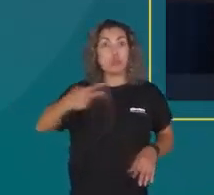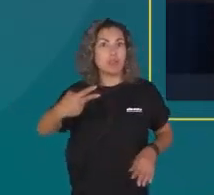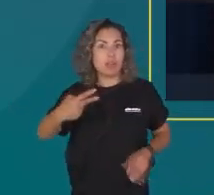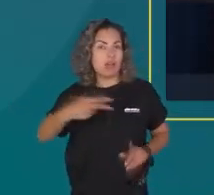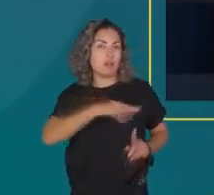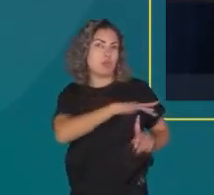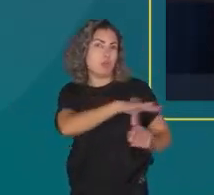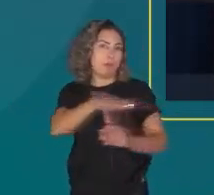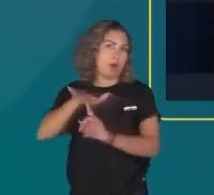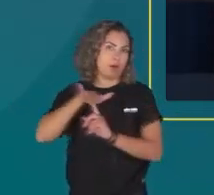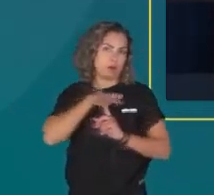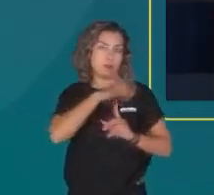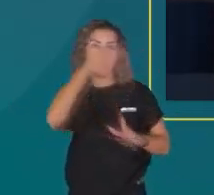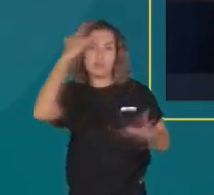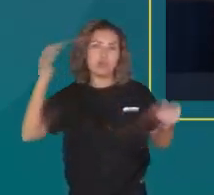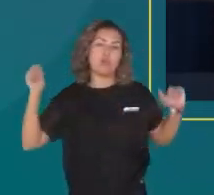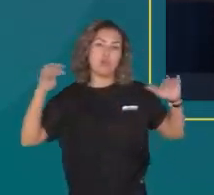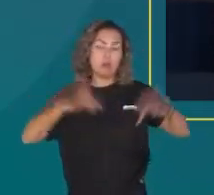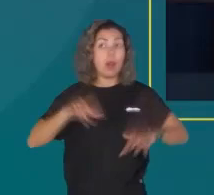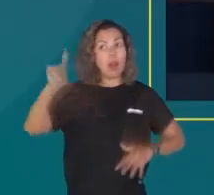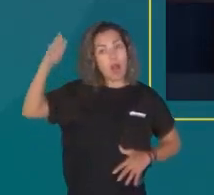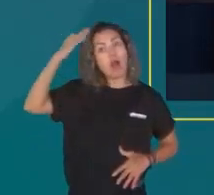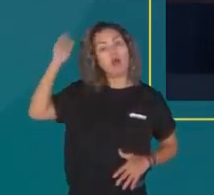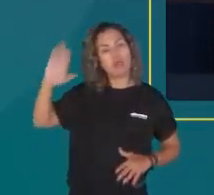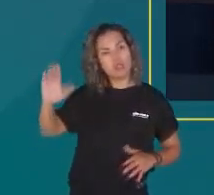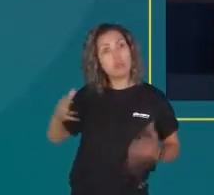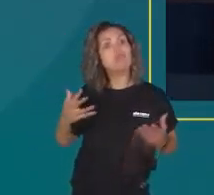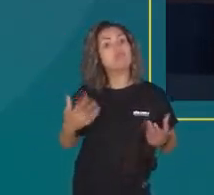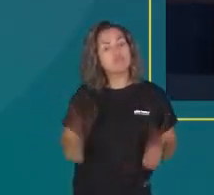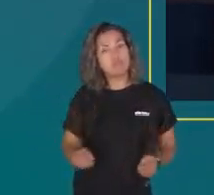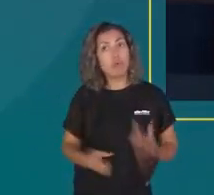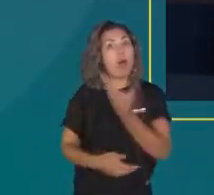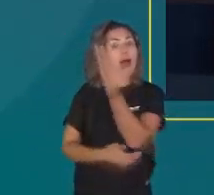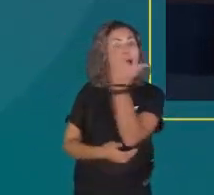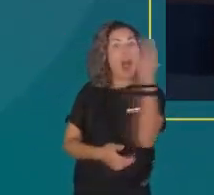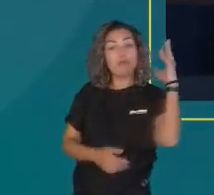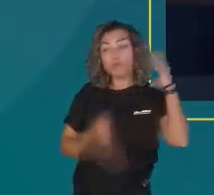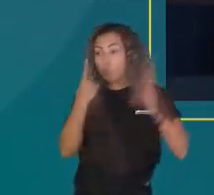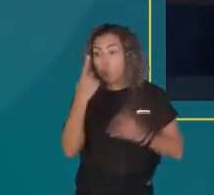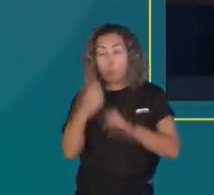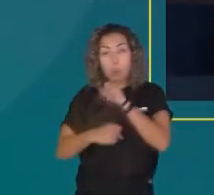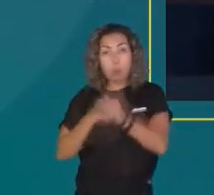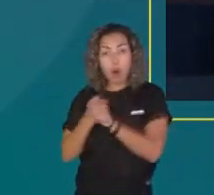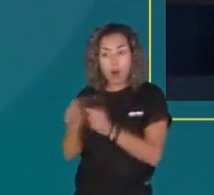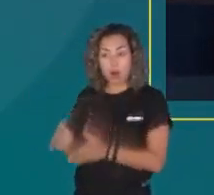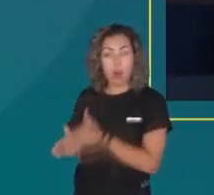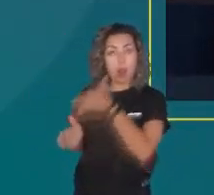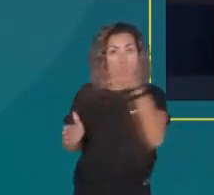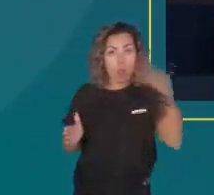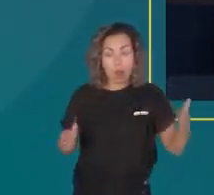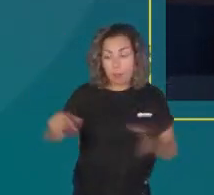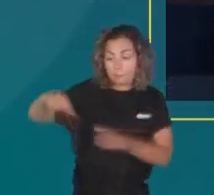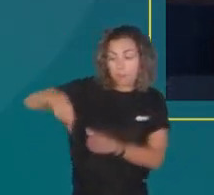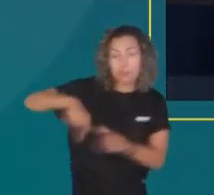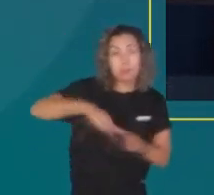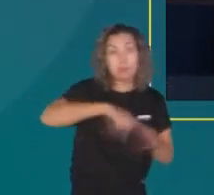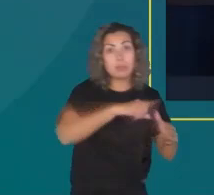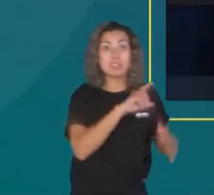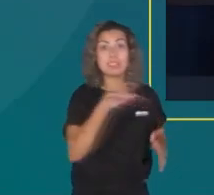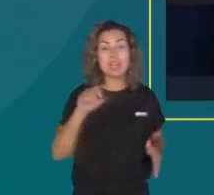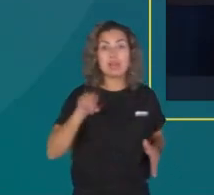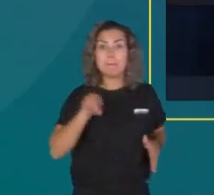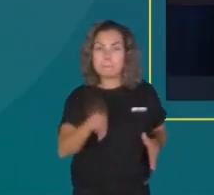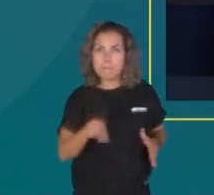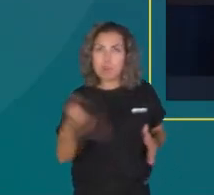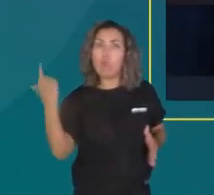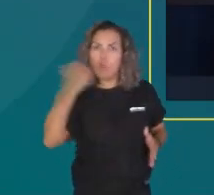Curitiba assumiu um compromisso de plantar 100 mil árvores por ano, já chegou ao patamar de 400 mil árvores.